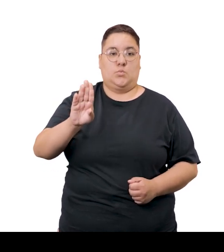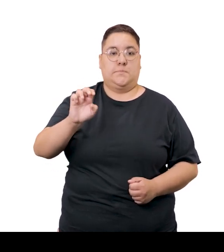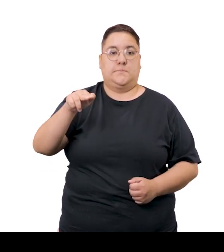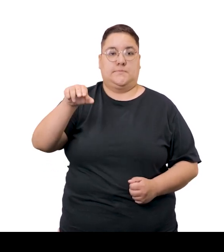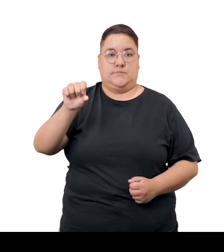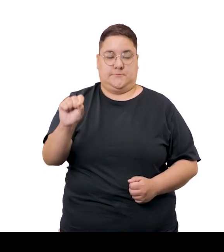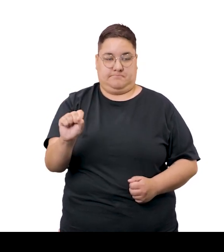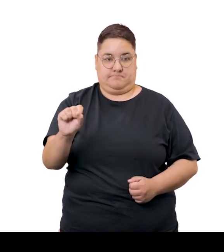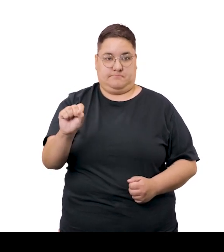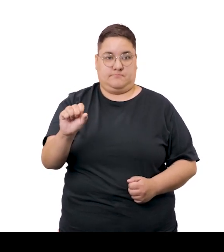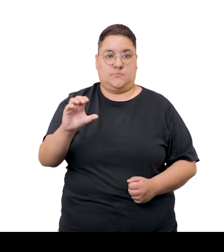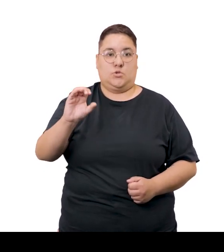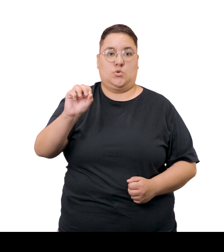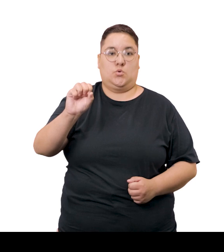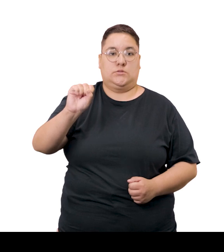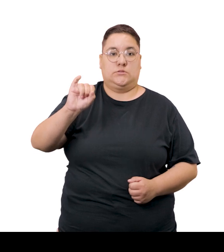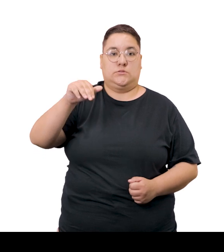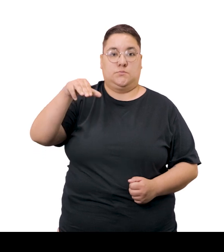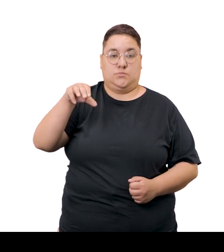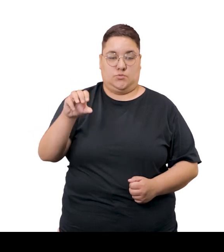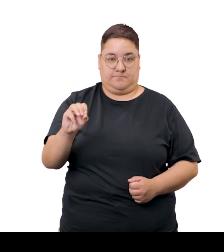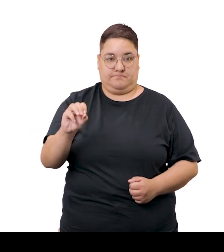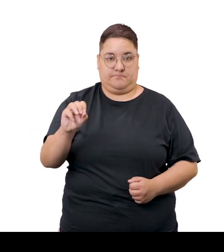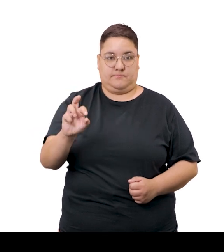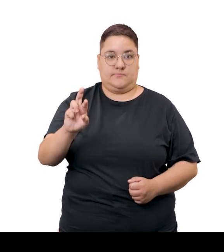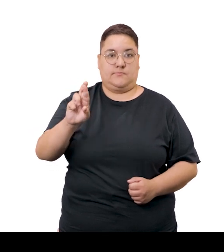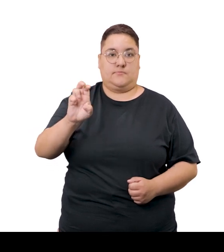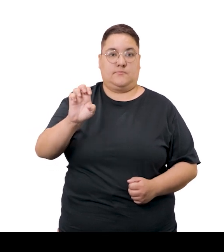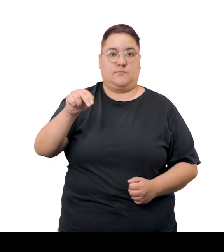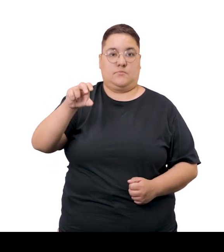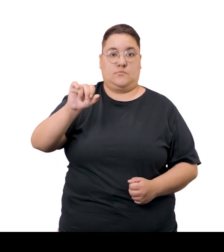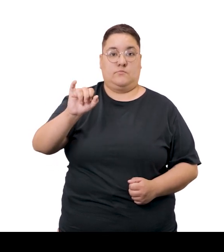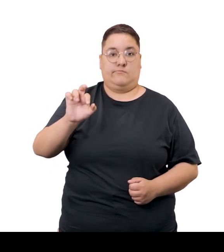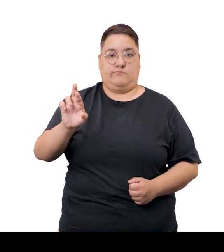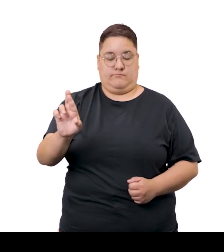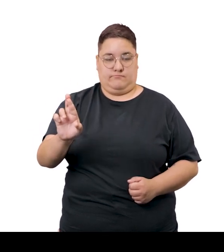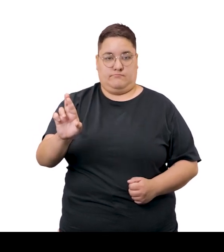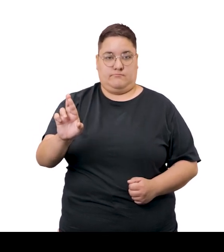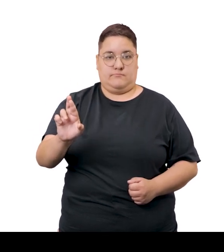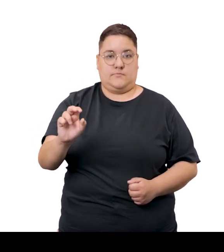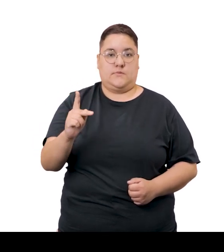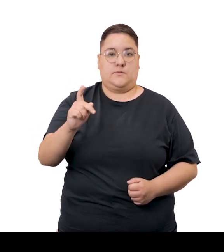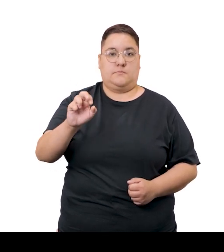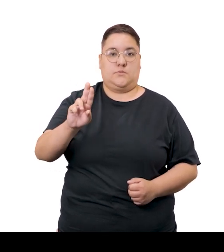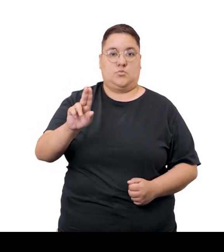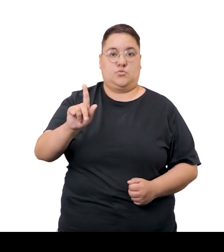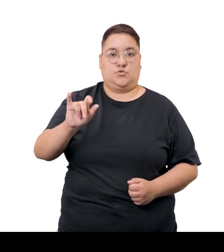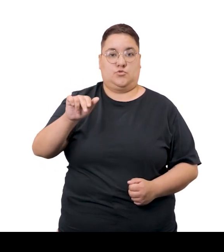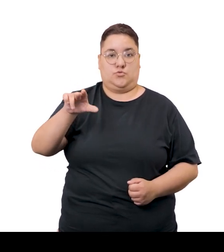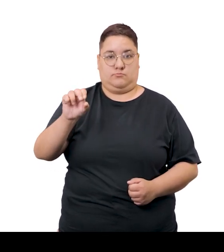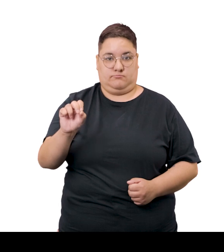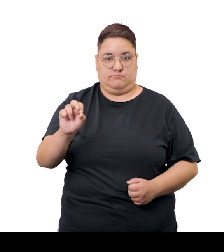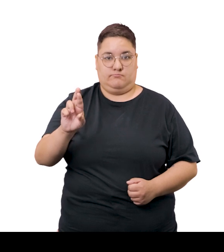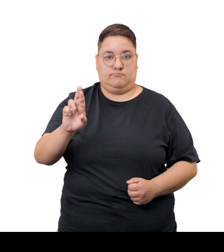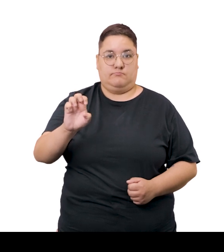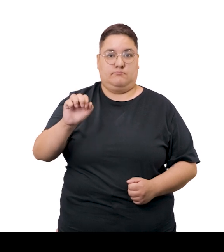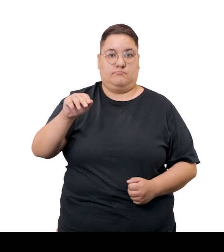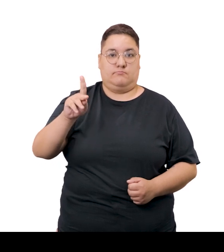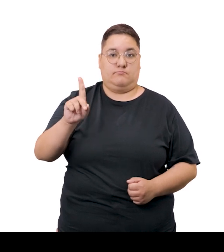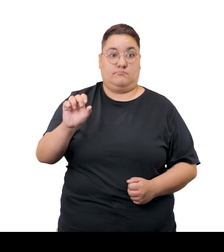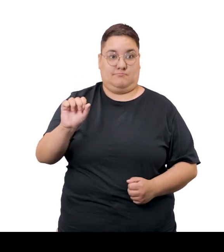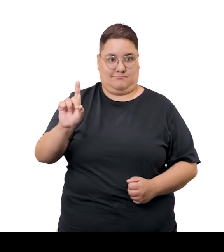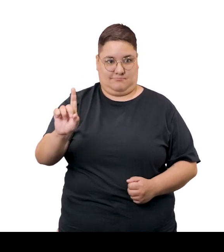Cosimo, Pierre-Auguste Renoir, Pietro Perugino, Rembrandt van Rijn, Thomas